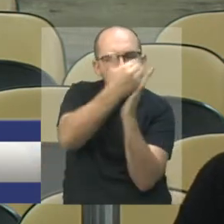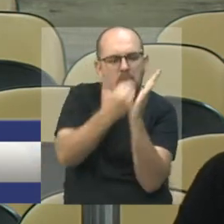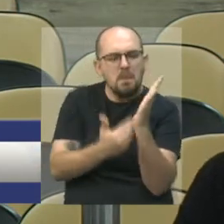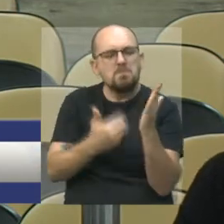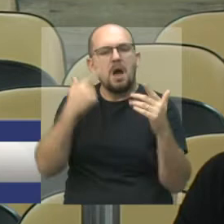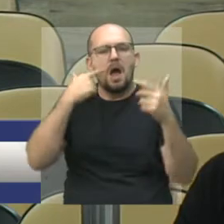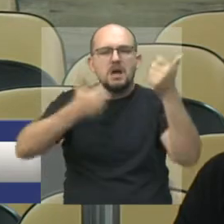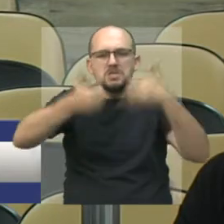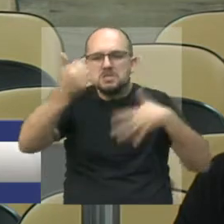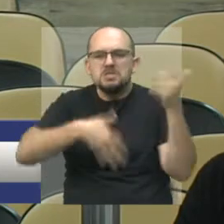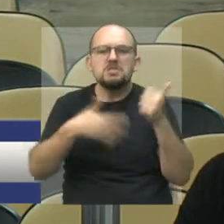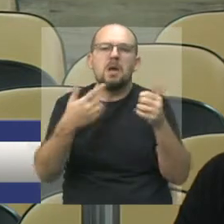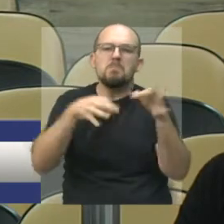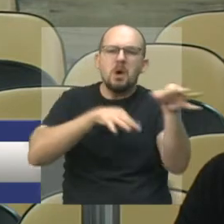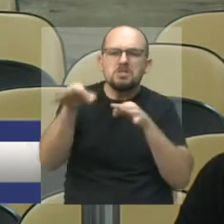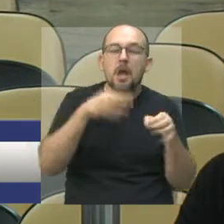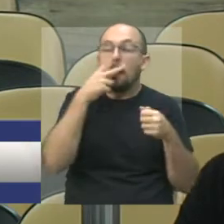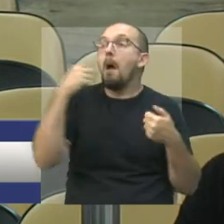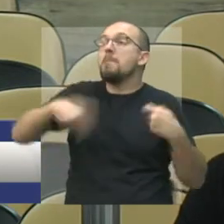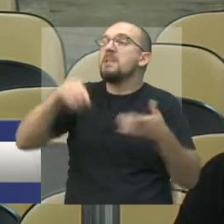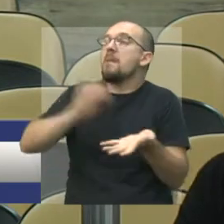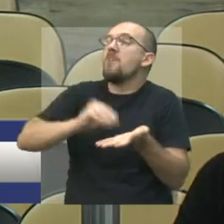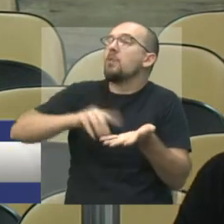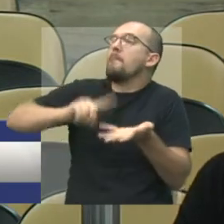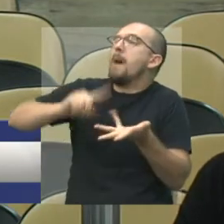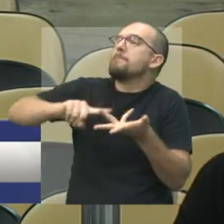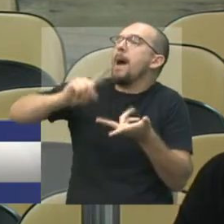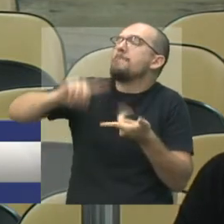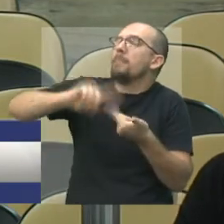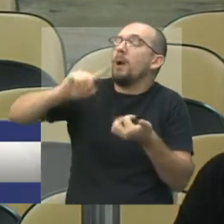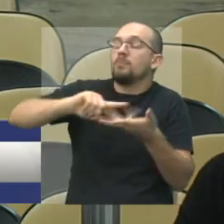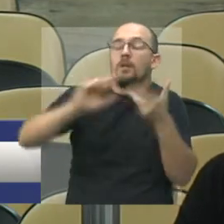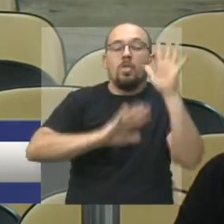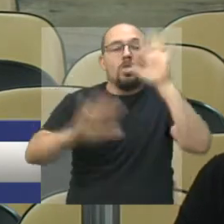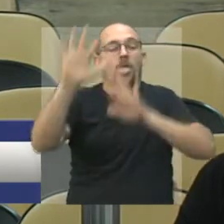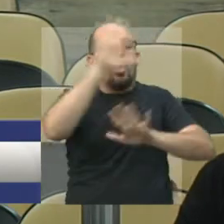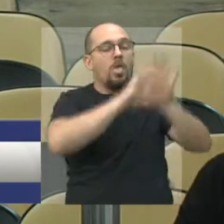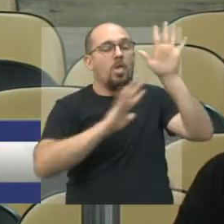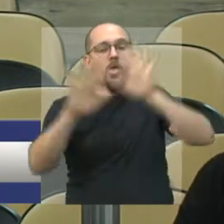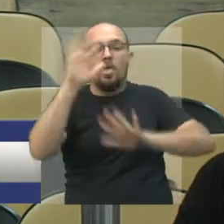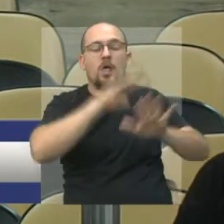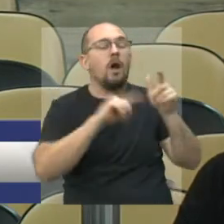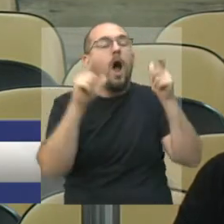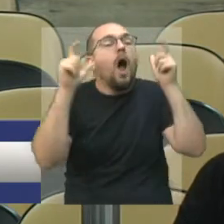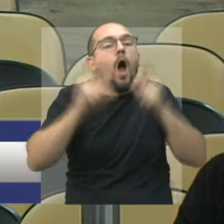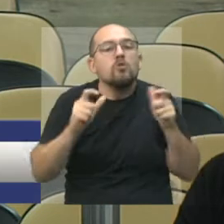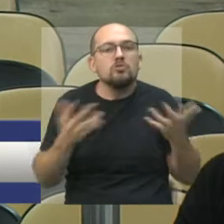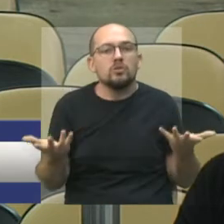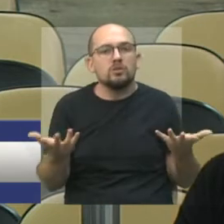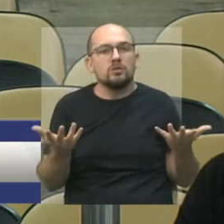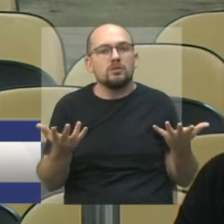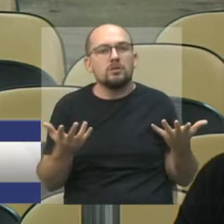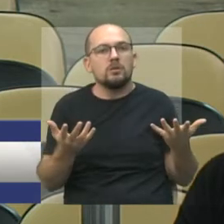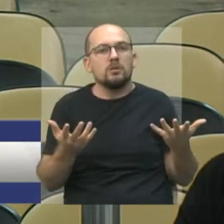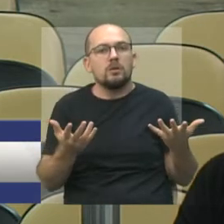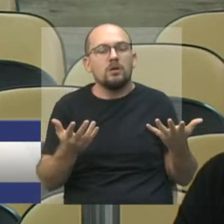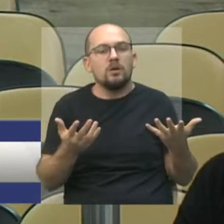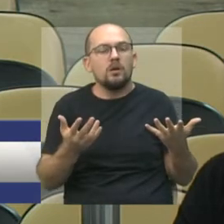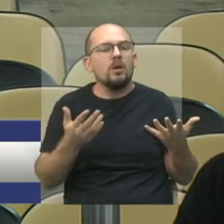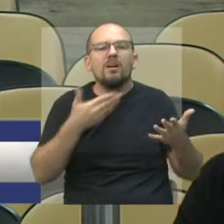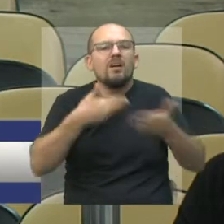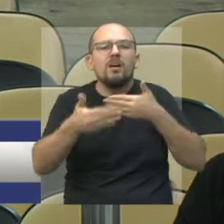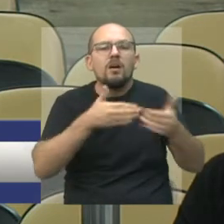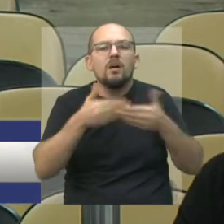compatibilidade de projeto, e aí começa um monte de coisa, e a gente não sabe aonde a gente vai parar tudo isso, e que não é uma